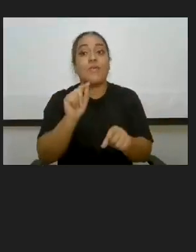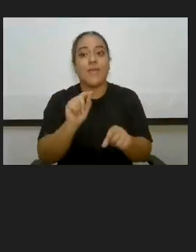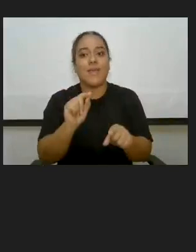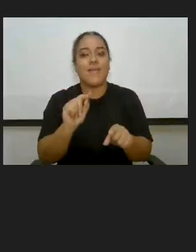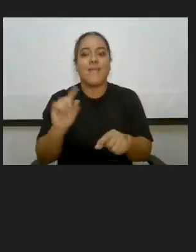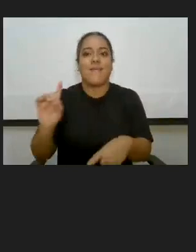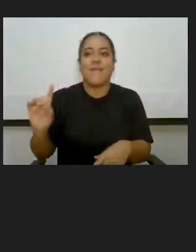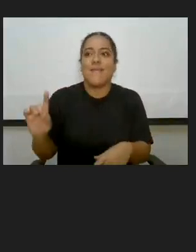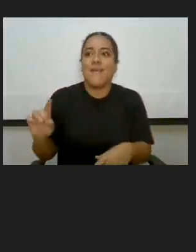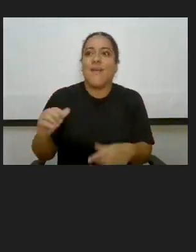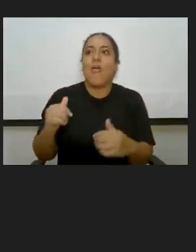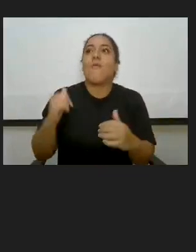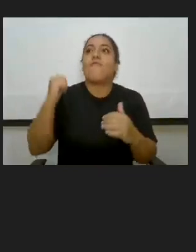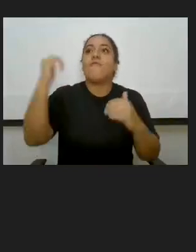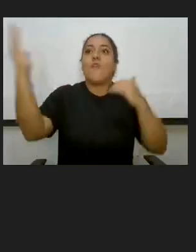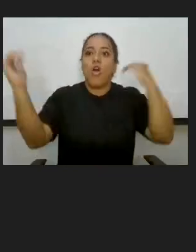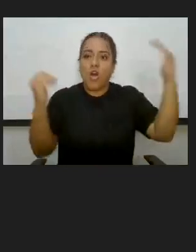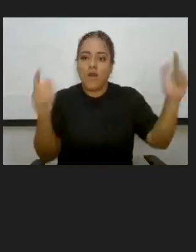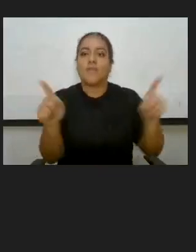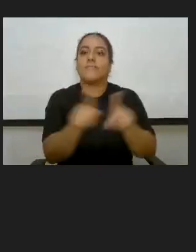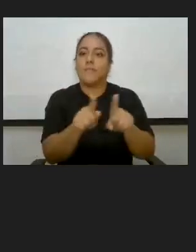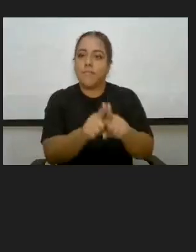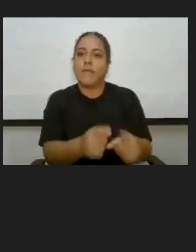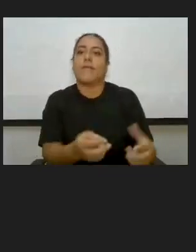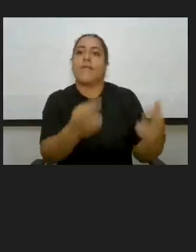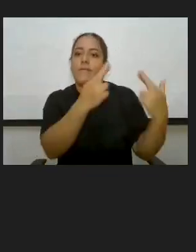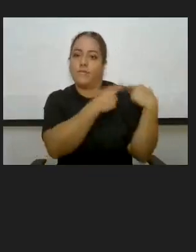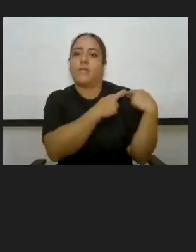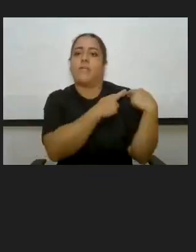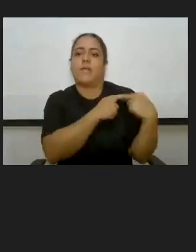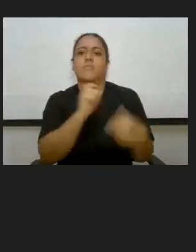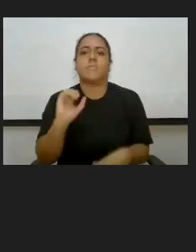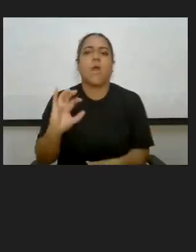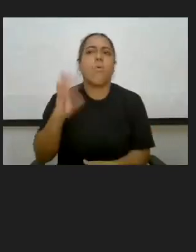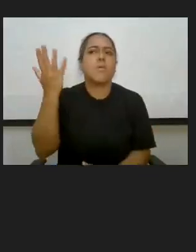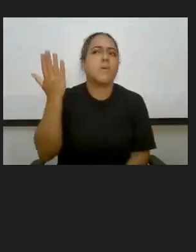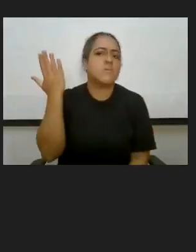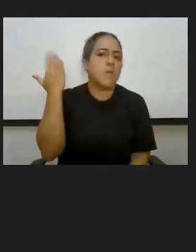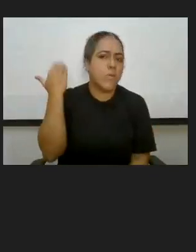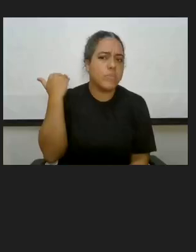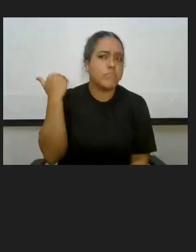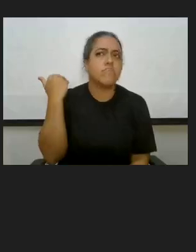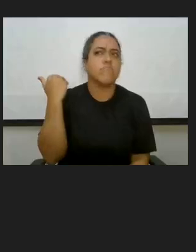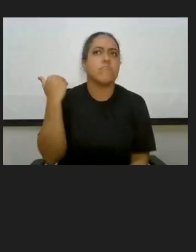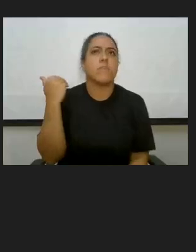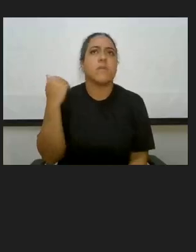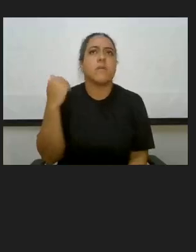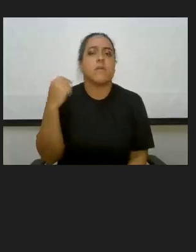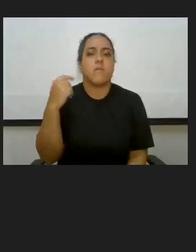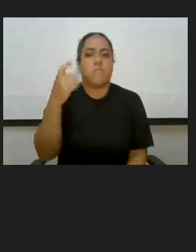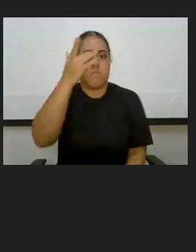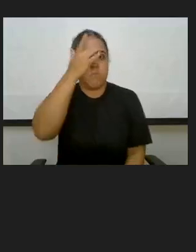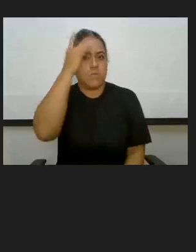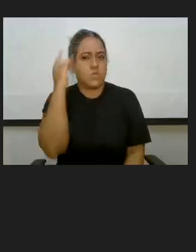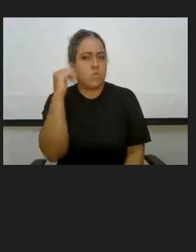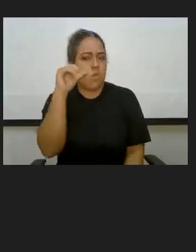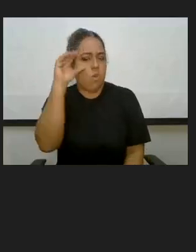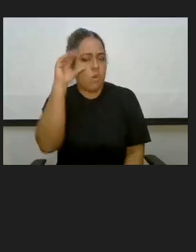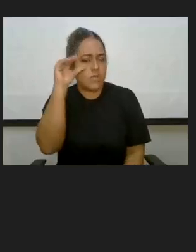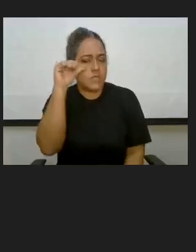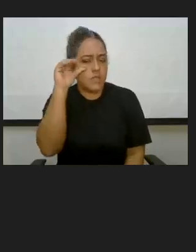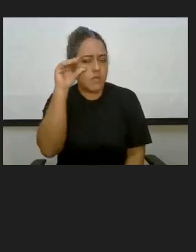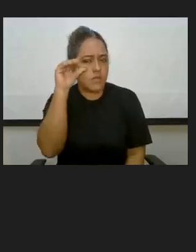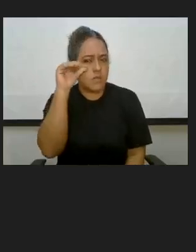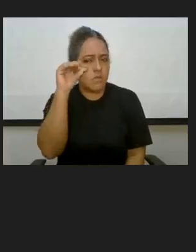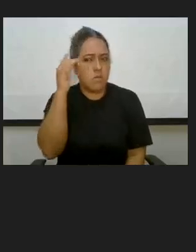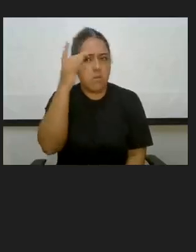colaboradores externos, como aconteceu recentemente, pela observação de uma pessoa